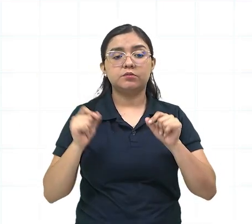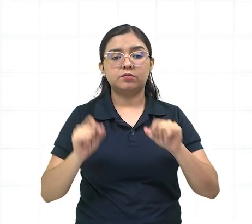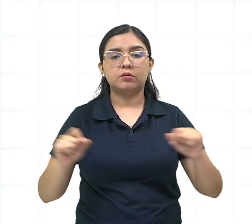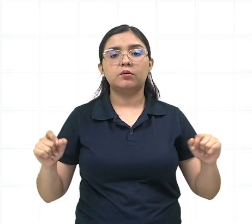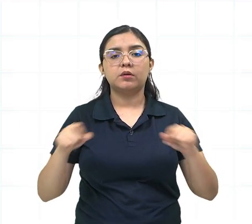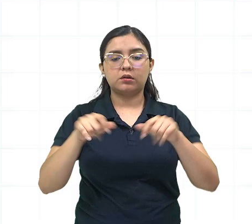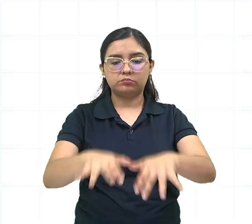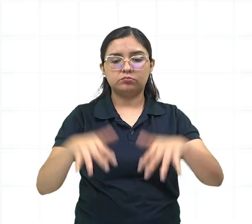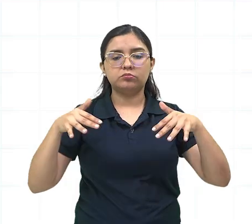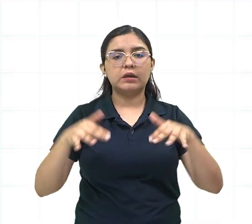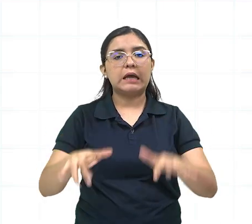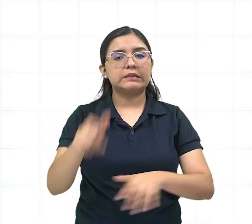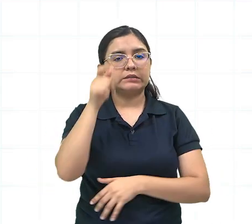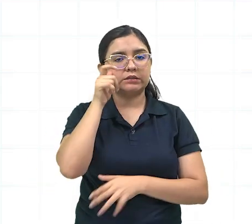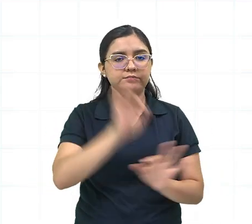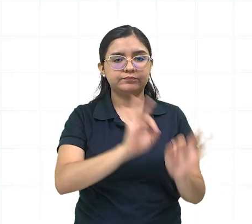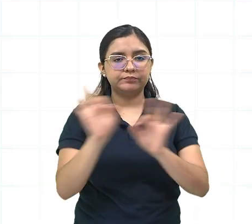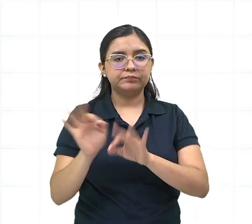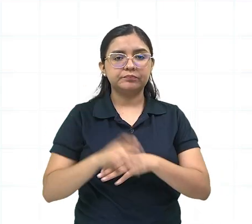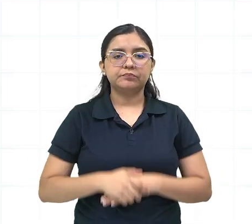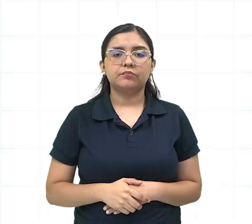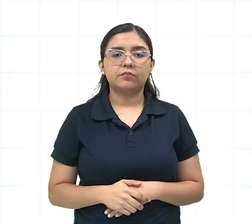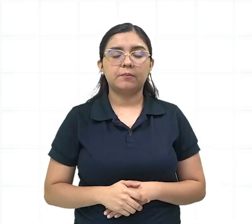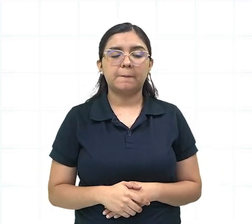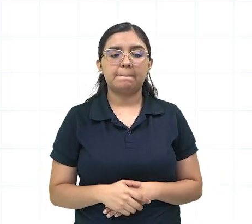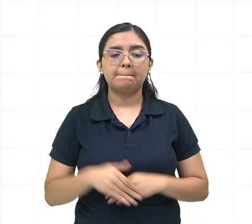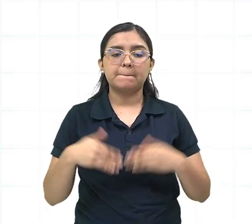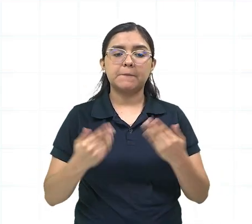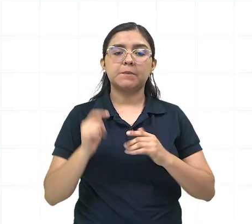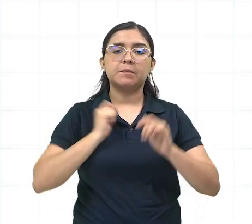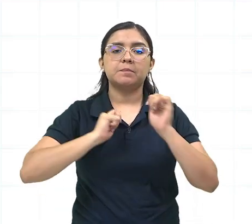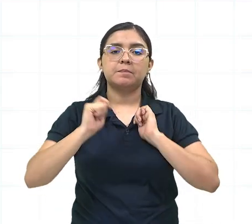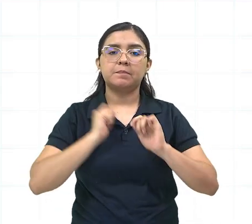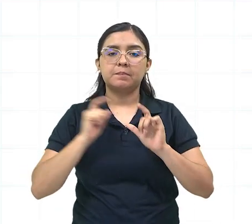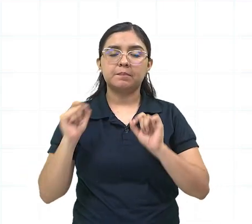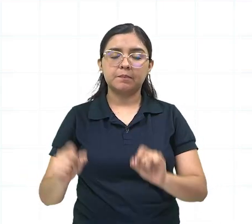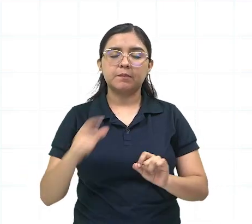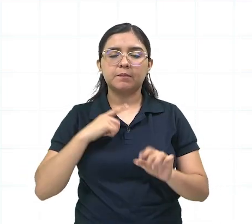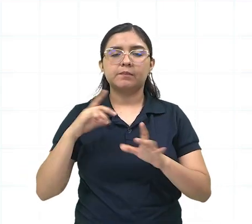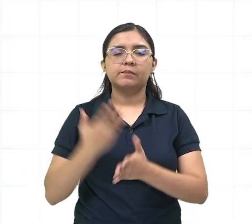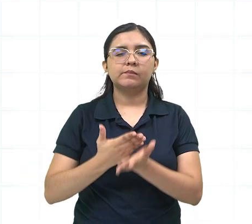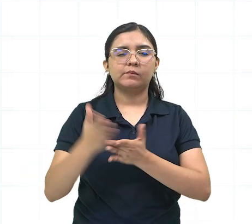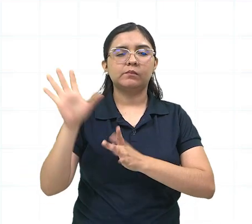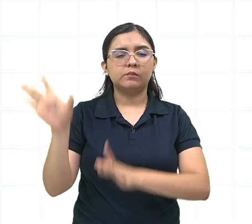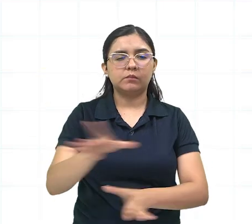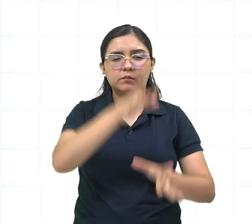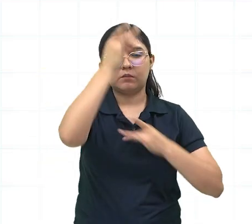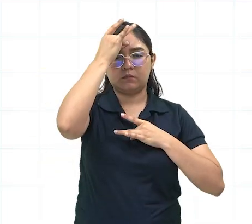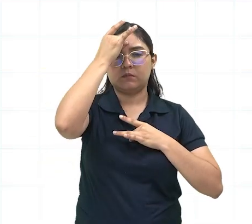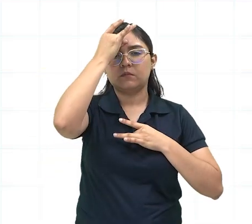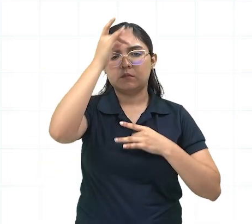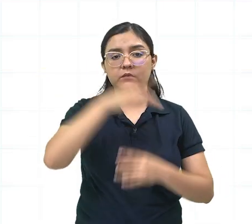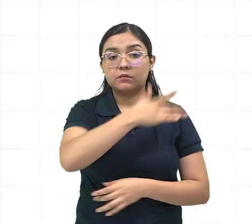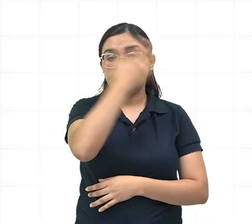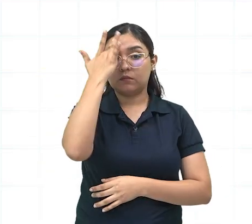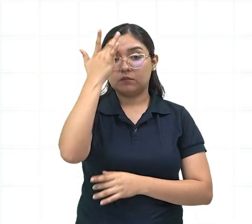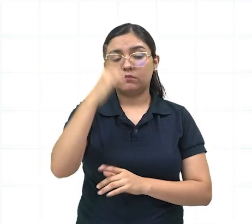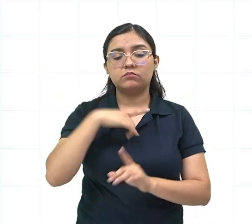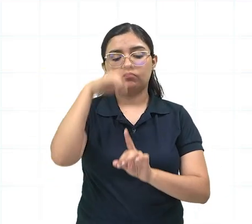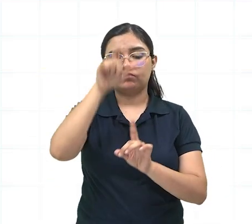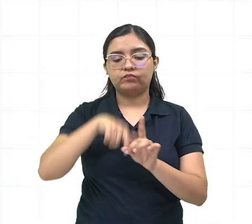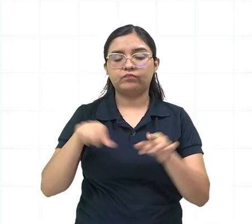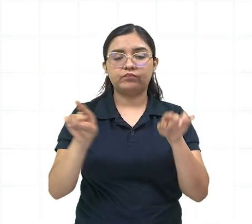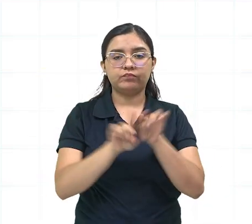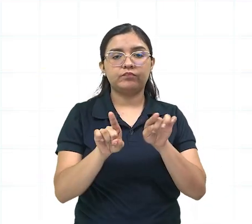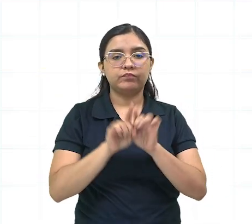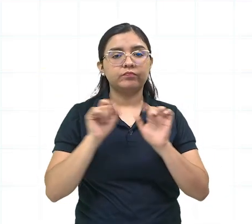quem assiste, esse espetáculo. E o ator, quando ele entra na sua ação cênica, quando ele incorpora aquele personagem, quando